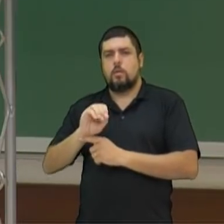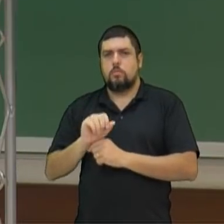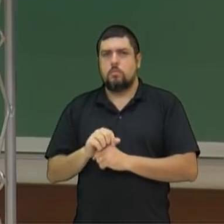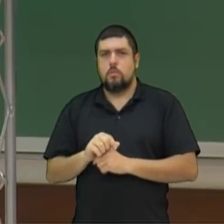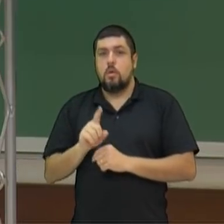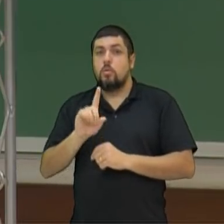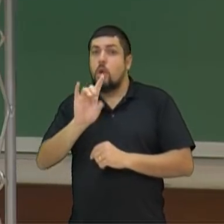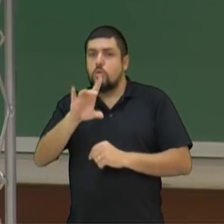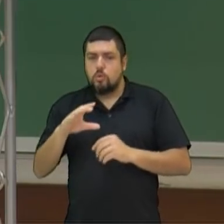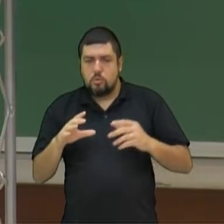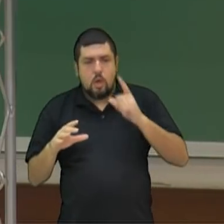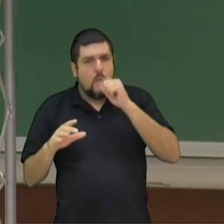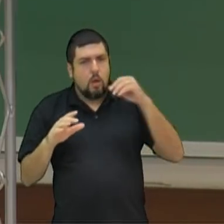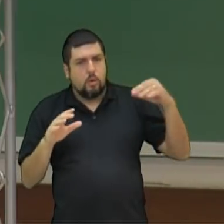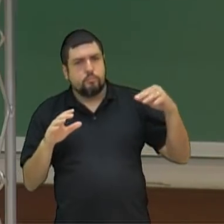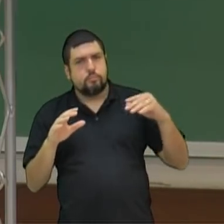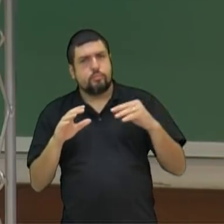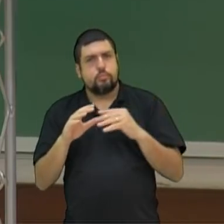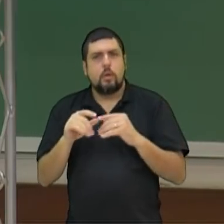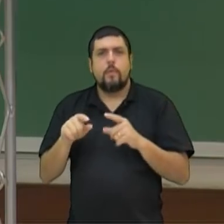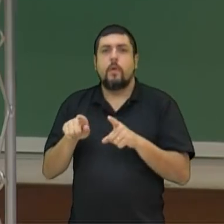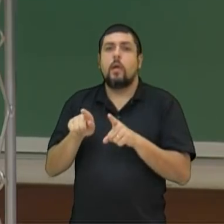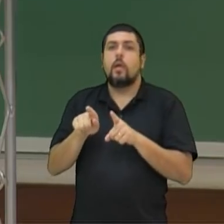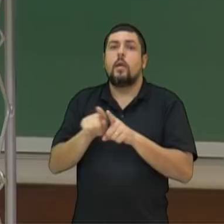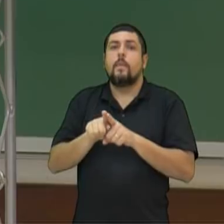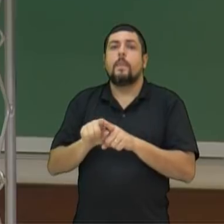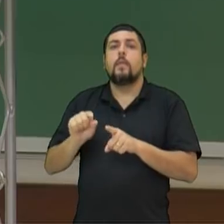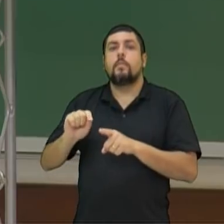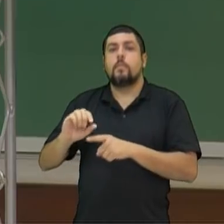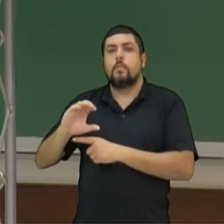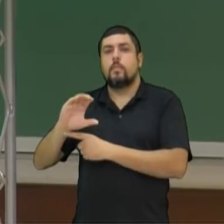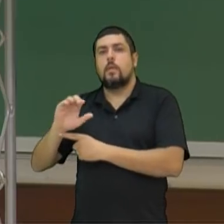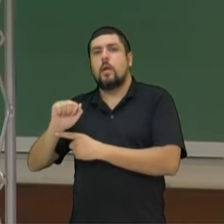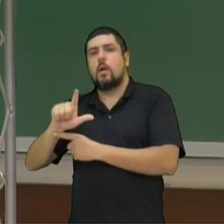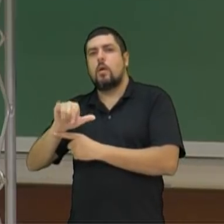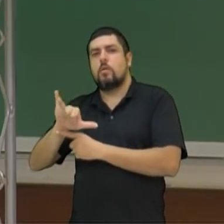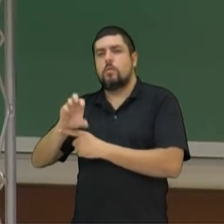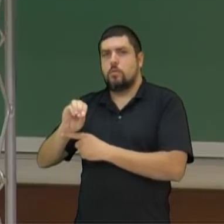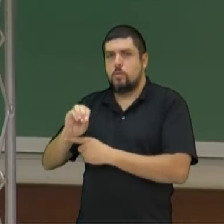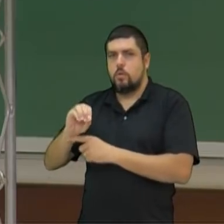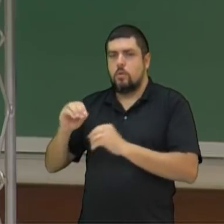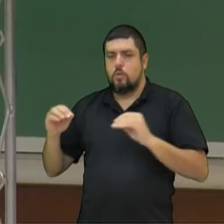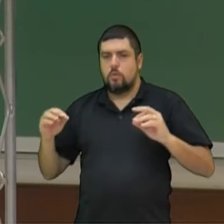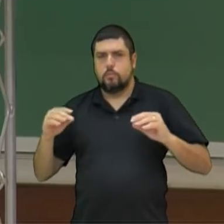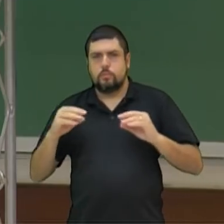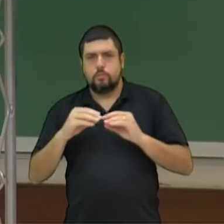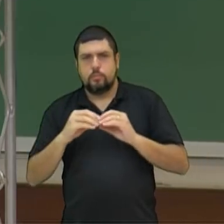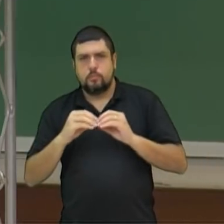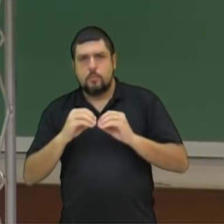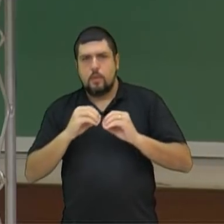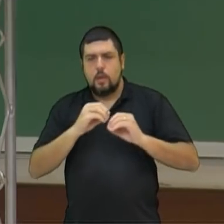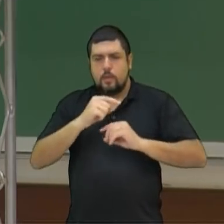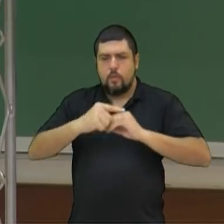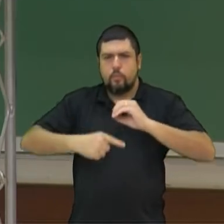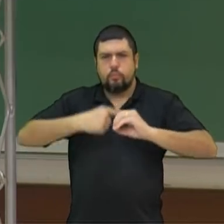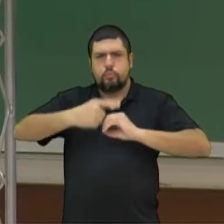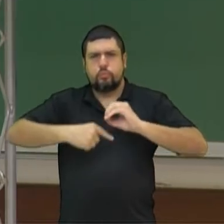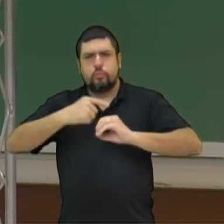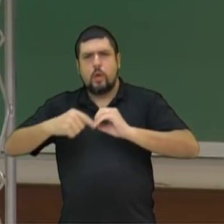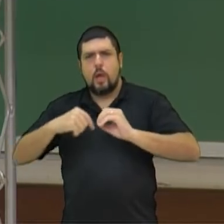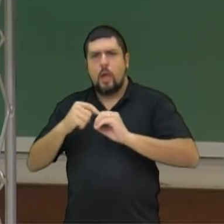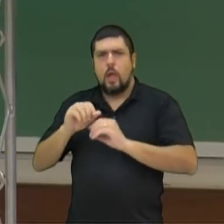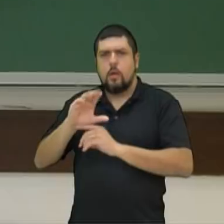de água, também depende da chegada de cálcio. Então, mais átomos de cálcio, mais moléculas de